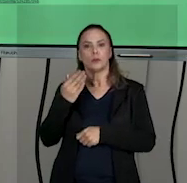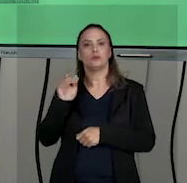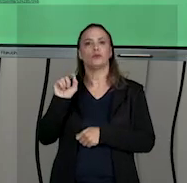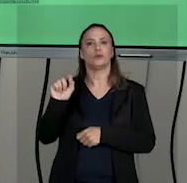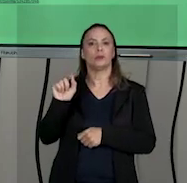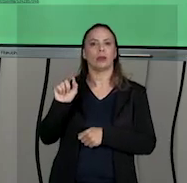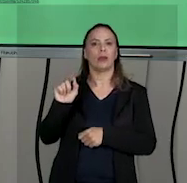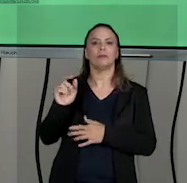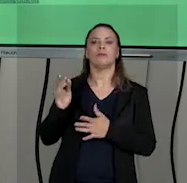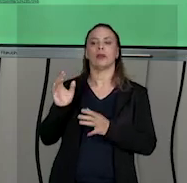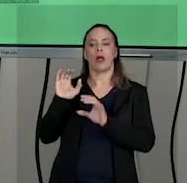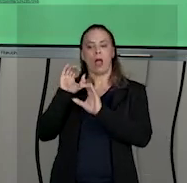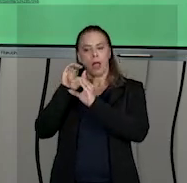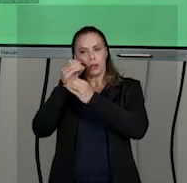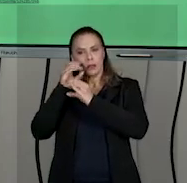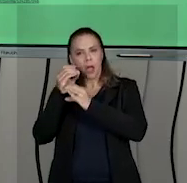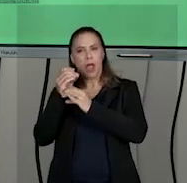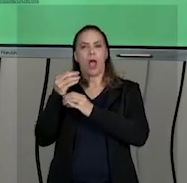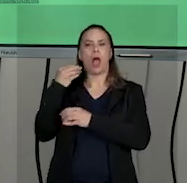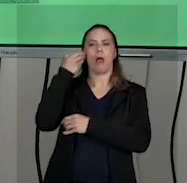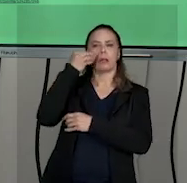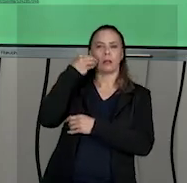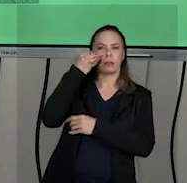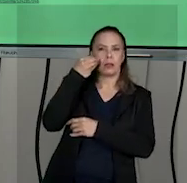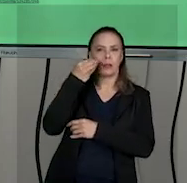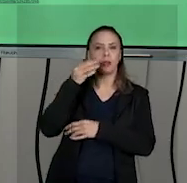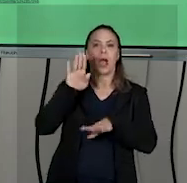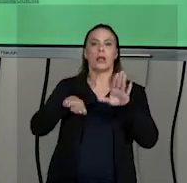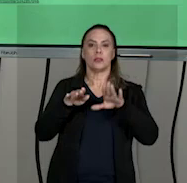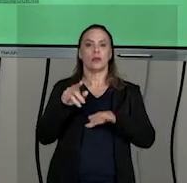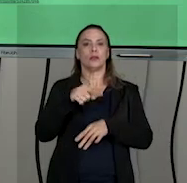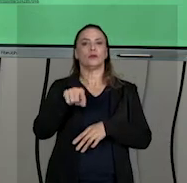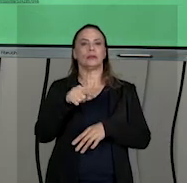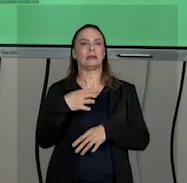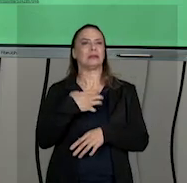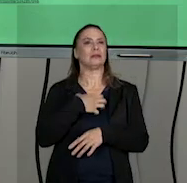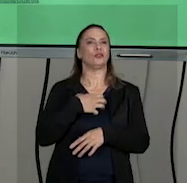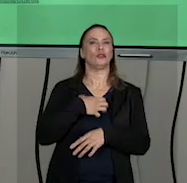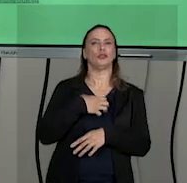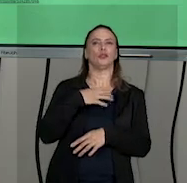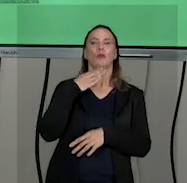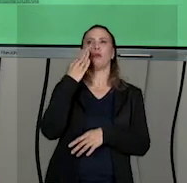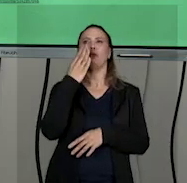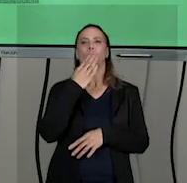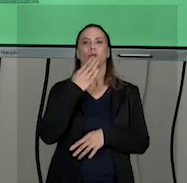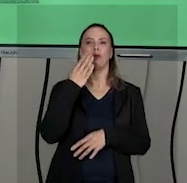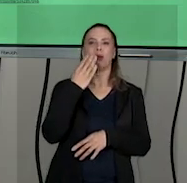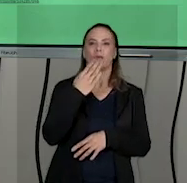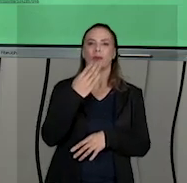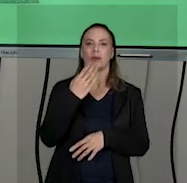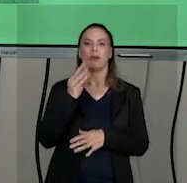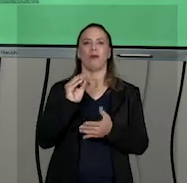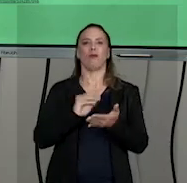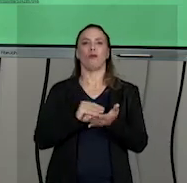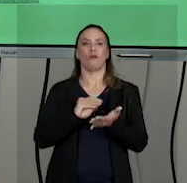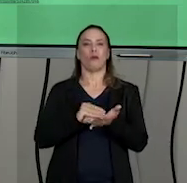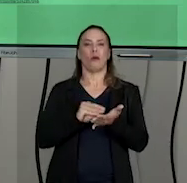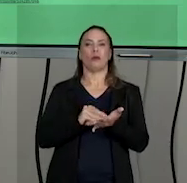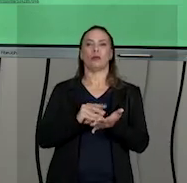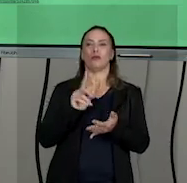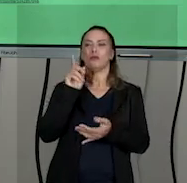dando tonteira, né, falta um pouco de oxigenação, você pode procurar um médico, seja um cardio,